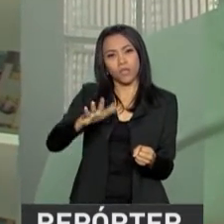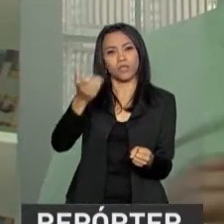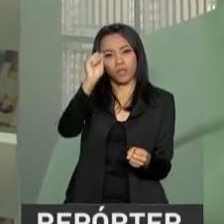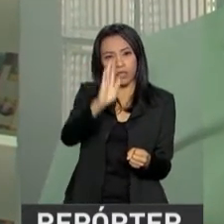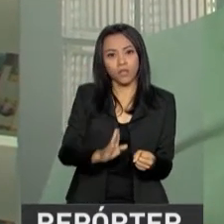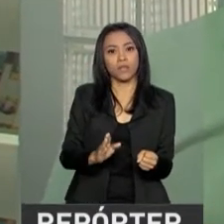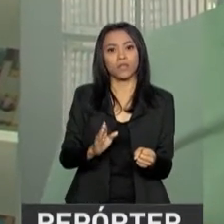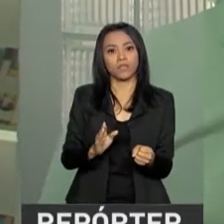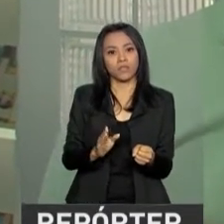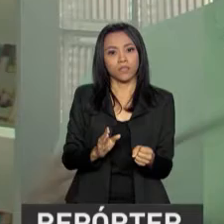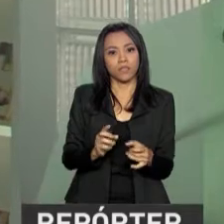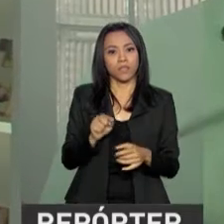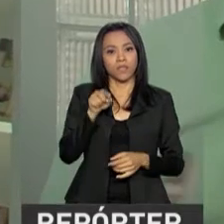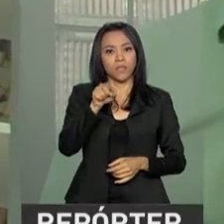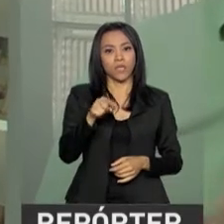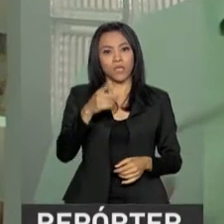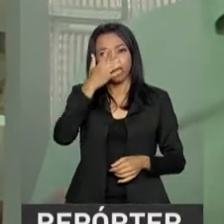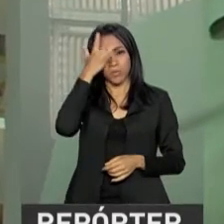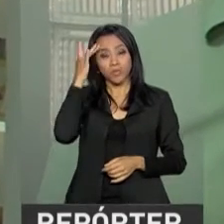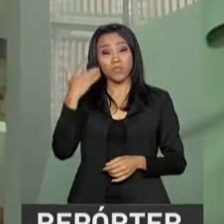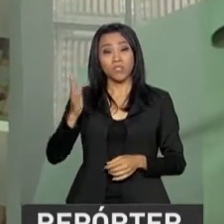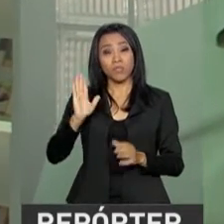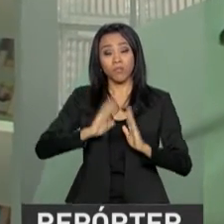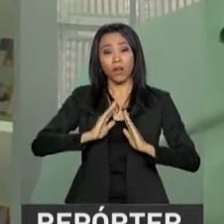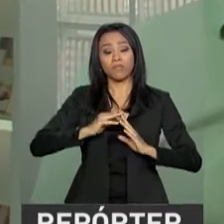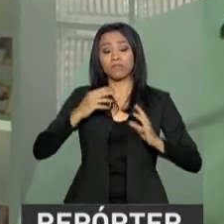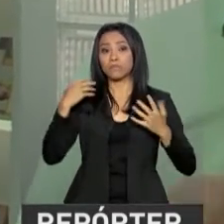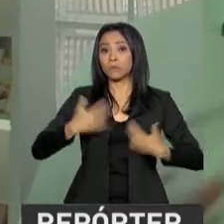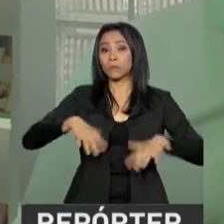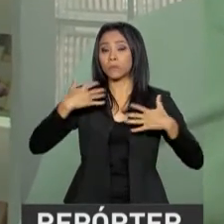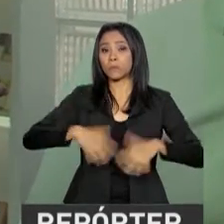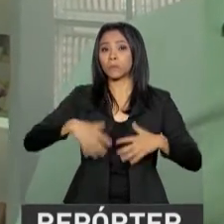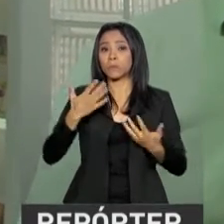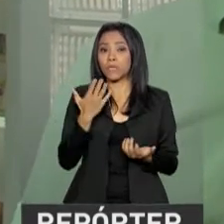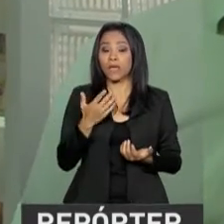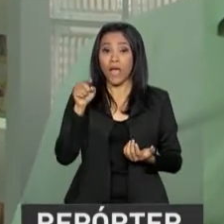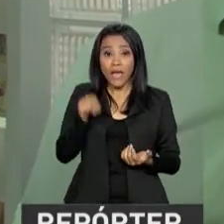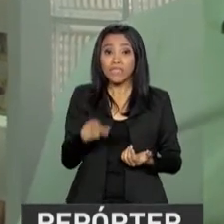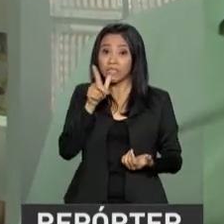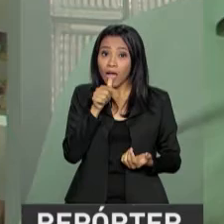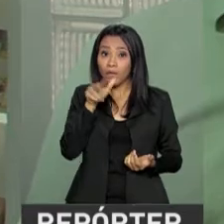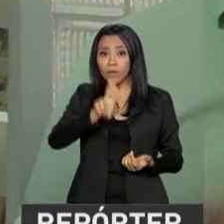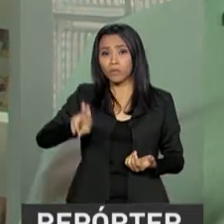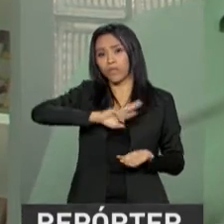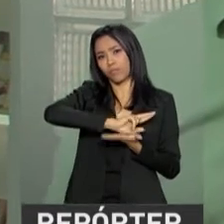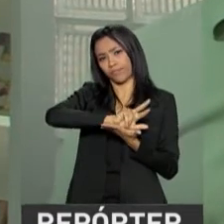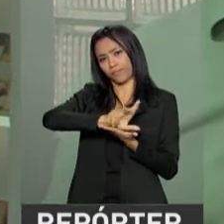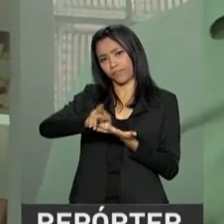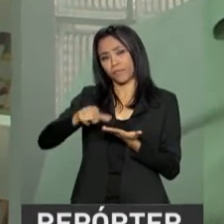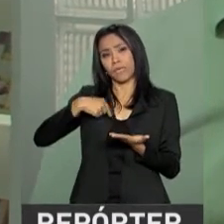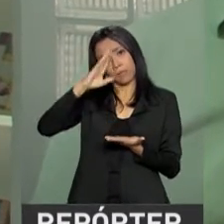seca que o nordestino enfrentou nos últimos cinco anos essas águas se viram para diversos fins principalmente